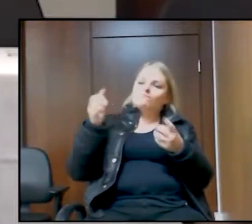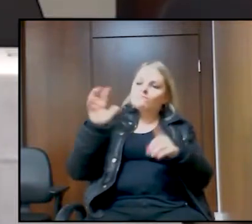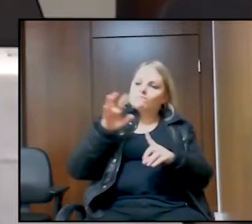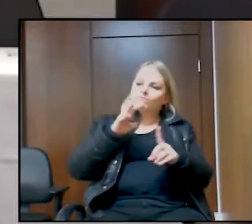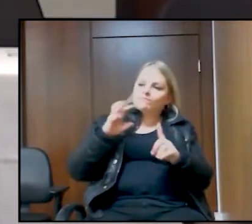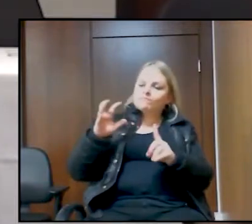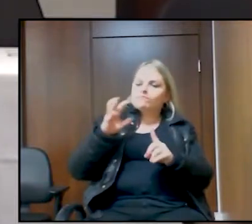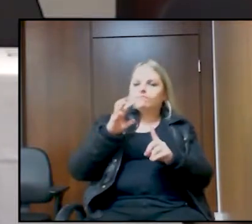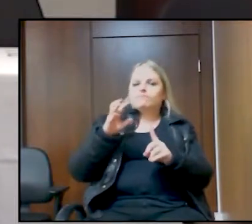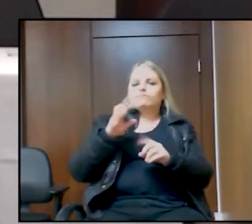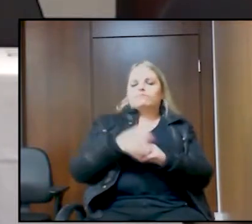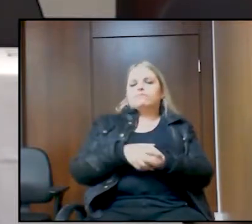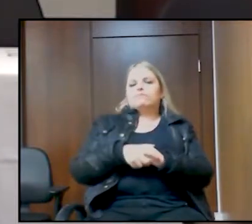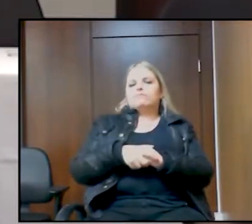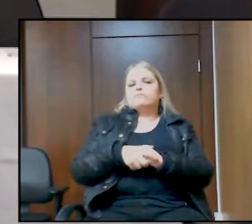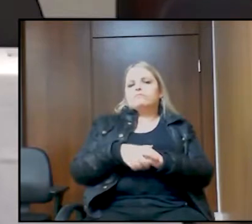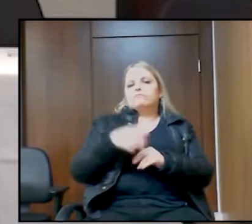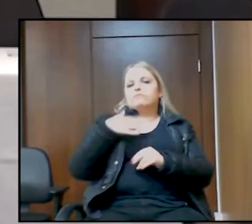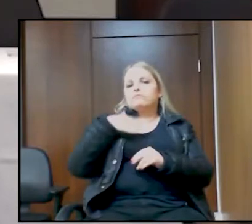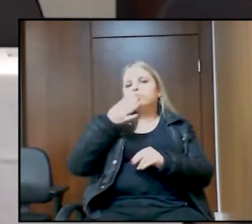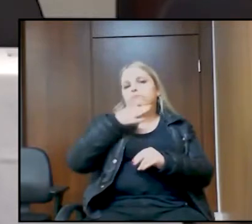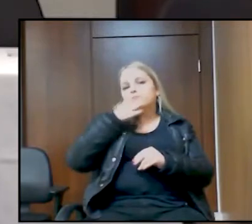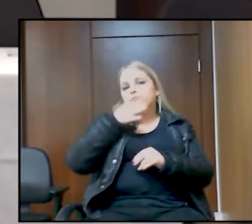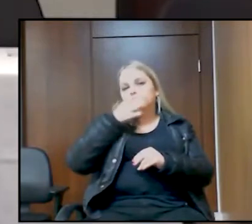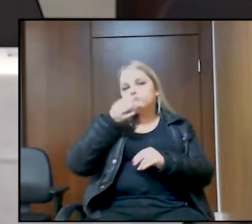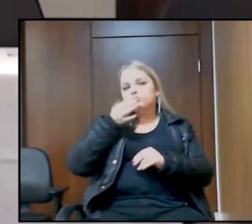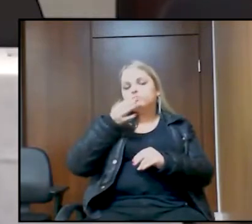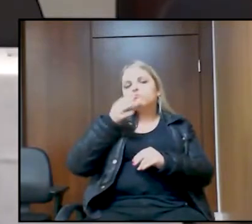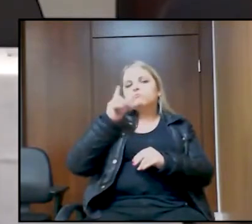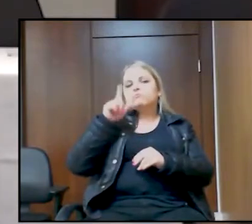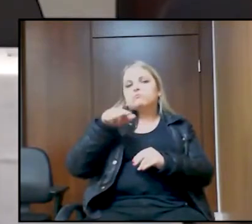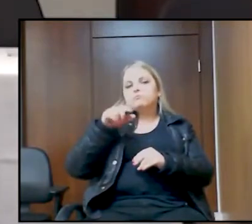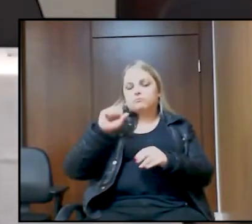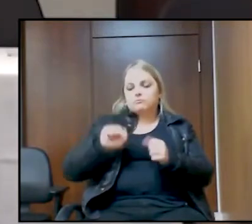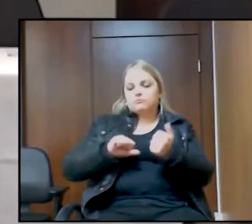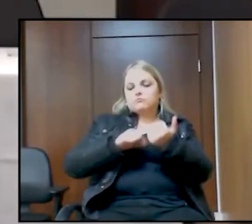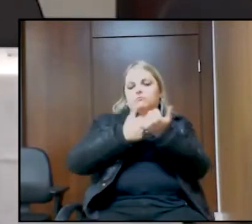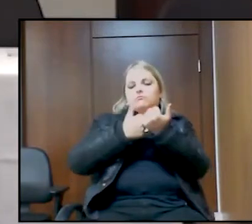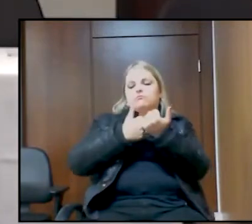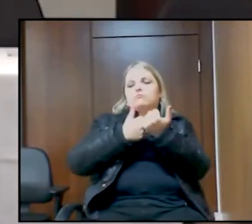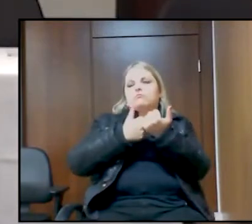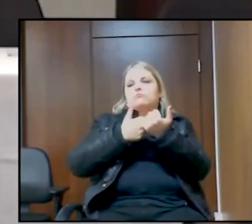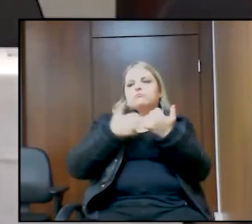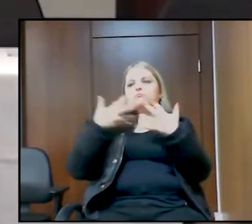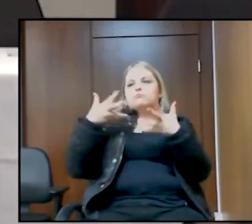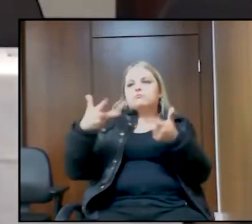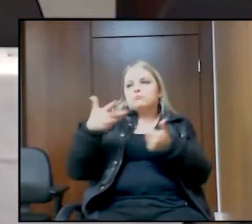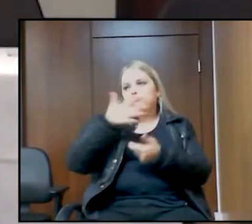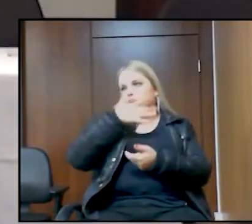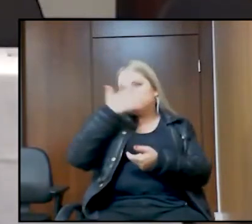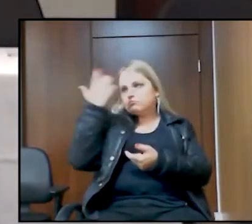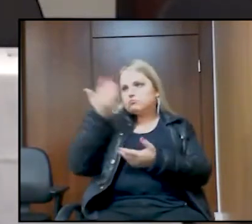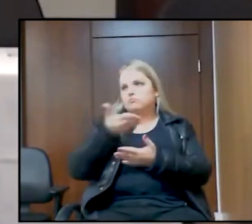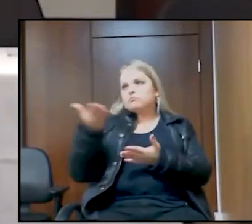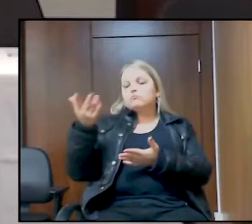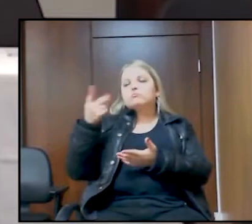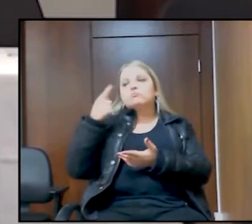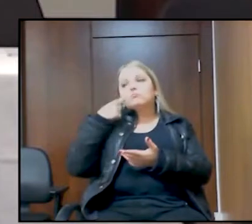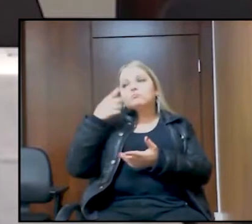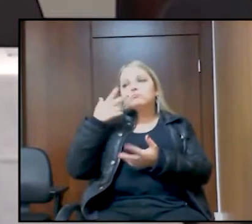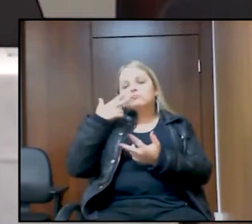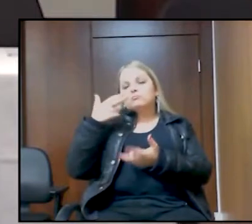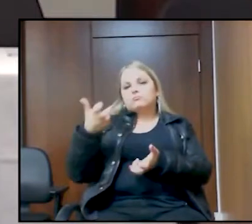nessa minuta. Né? E eu acho que cabe a defensoria e todos nós dar uma olhada